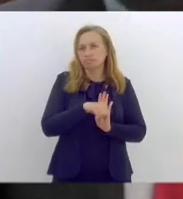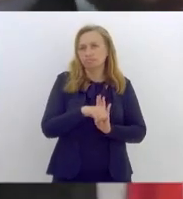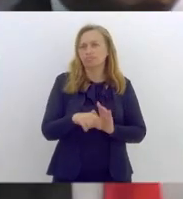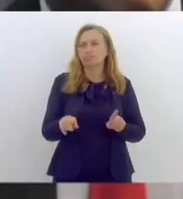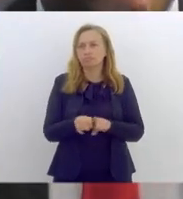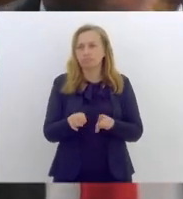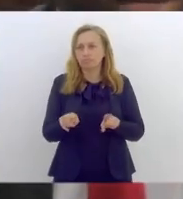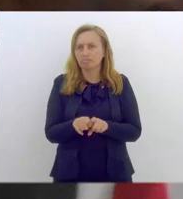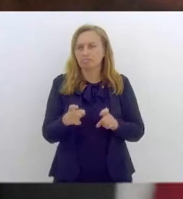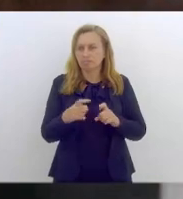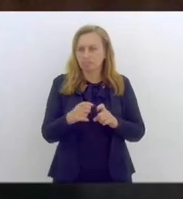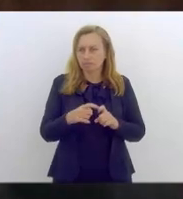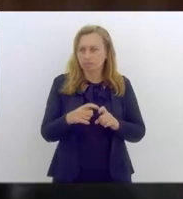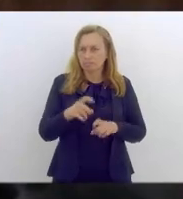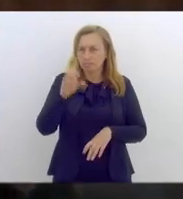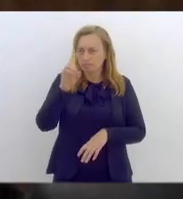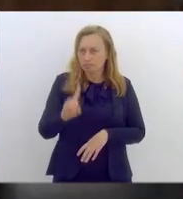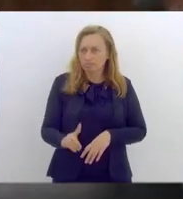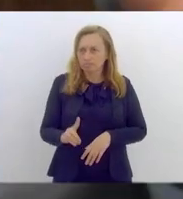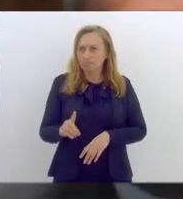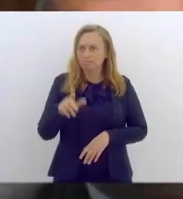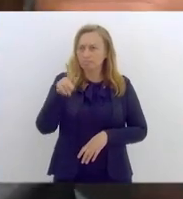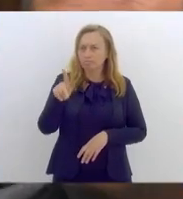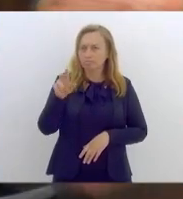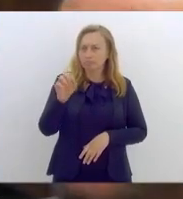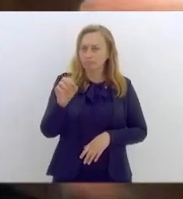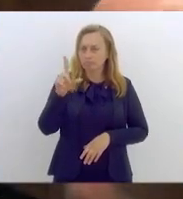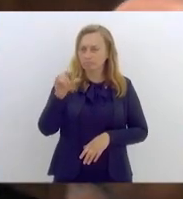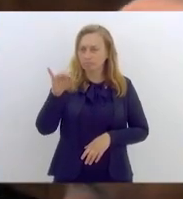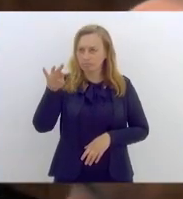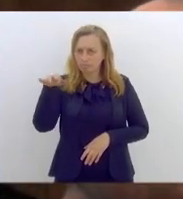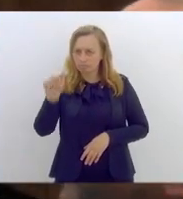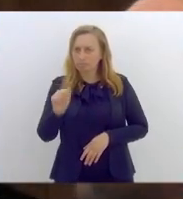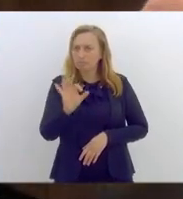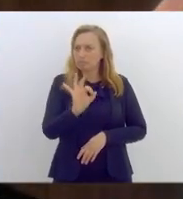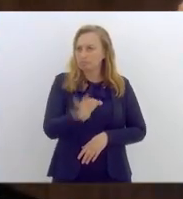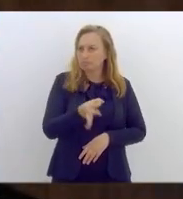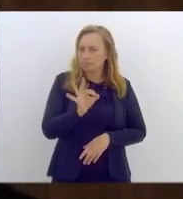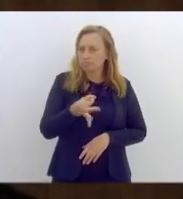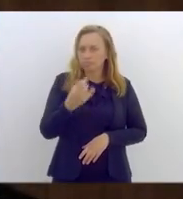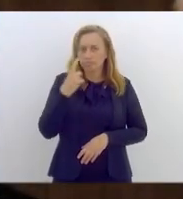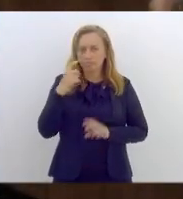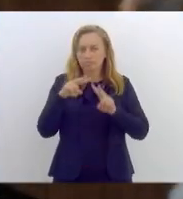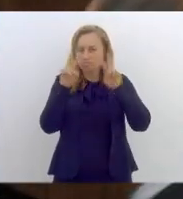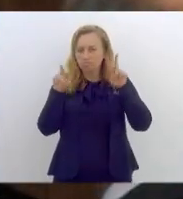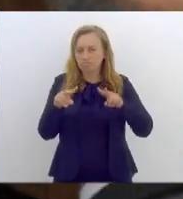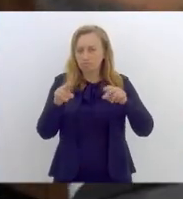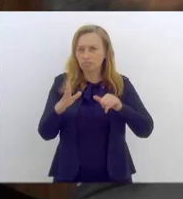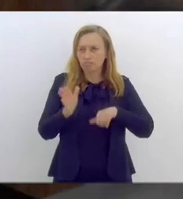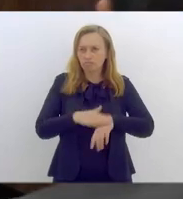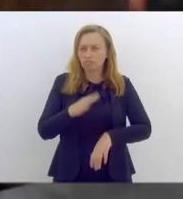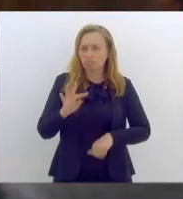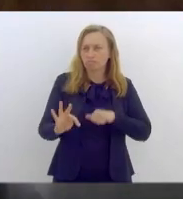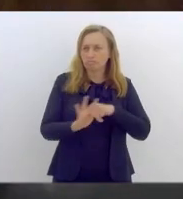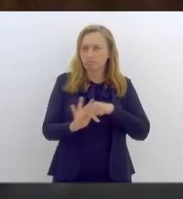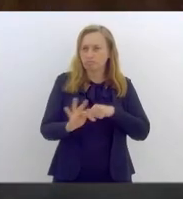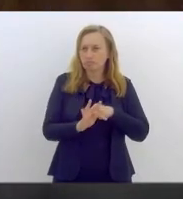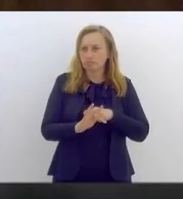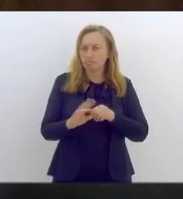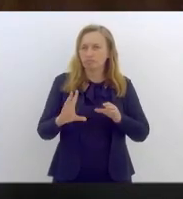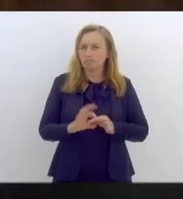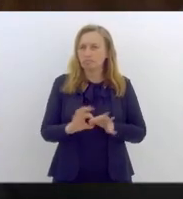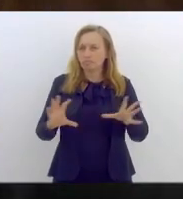médico foi diretor da nossa Policlínica então exatamente para ter um olhar mais técnico né sobre essa